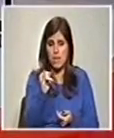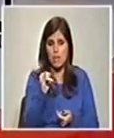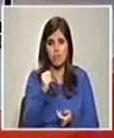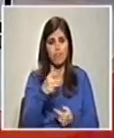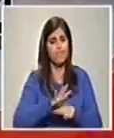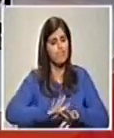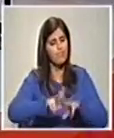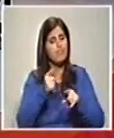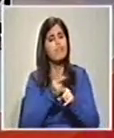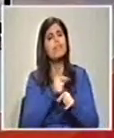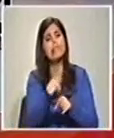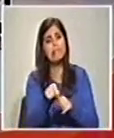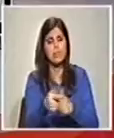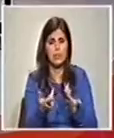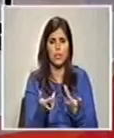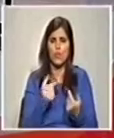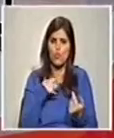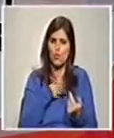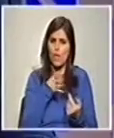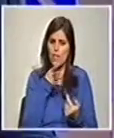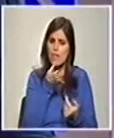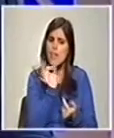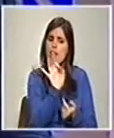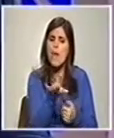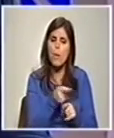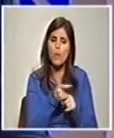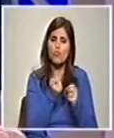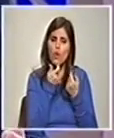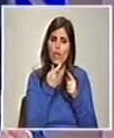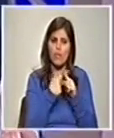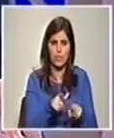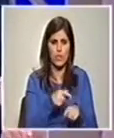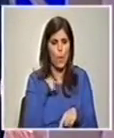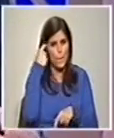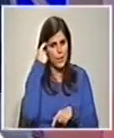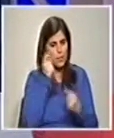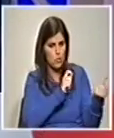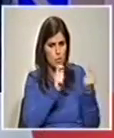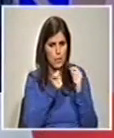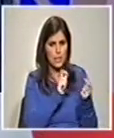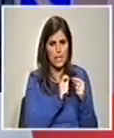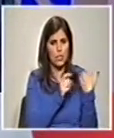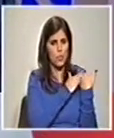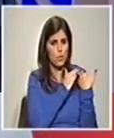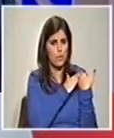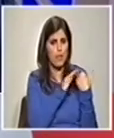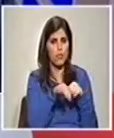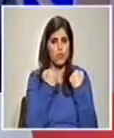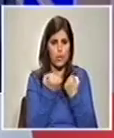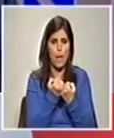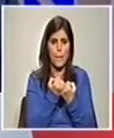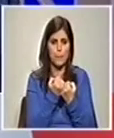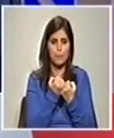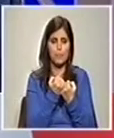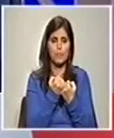gostava de acrescentar aqui uma dimensão um bocadinho diferente. Porque eu penso que estamos a discutir a responsabilidade social centrada